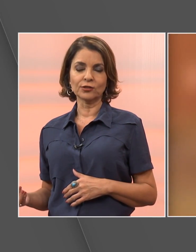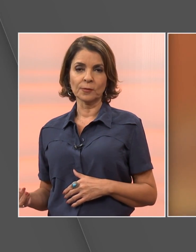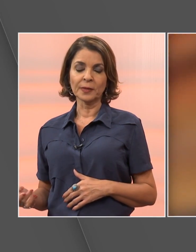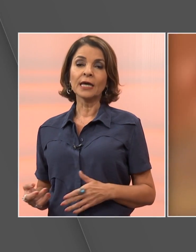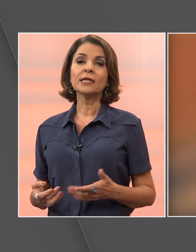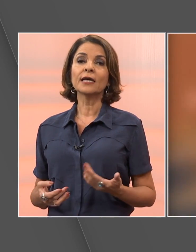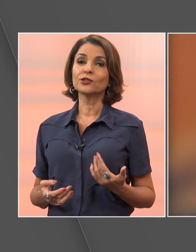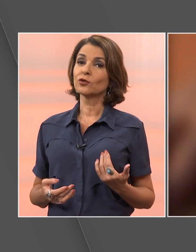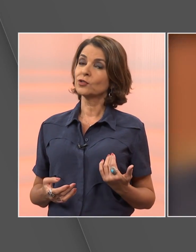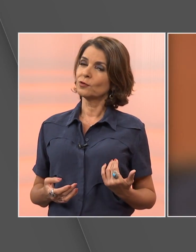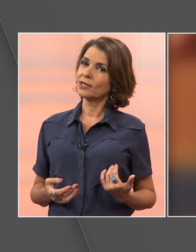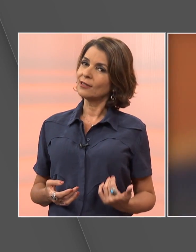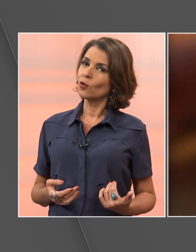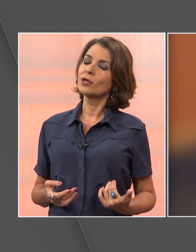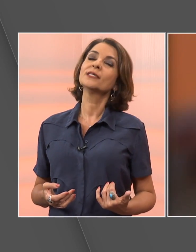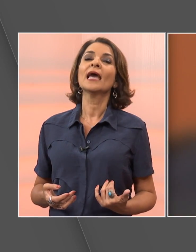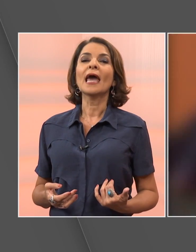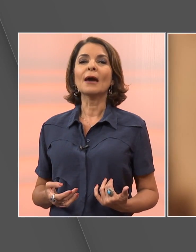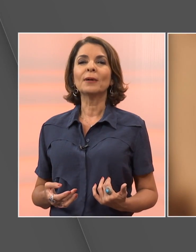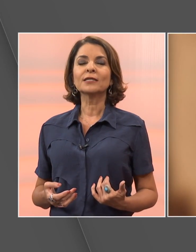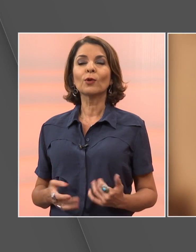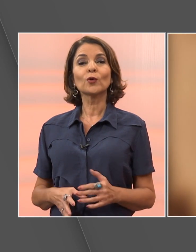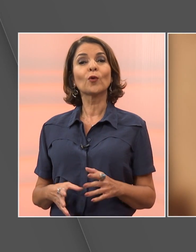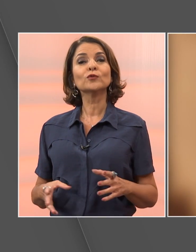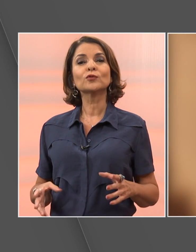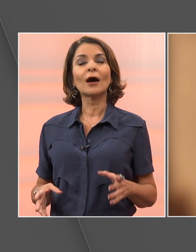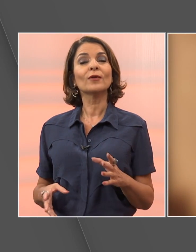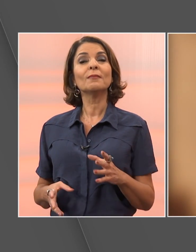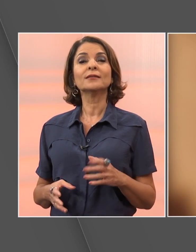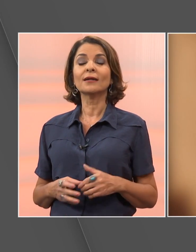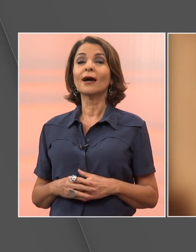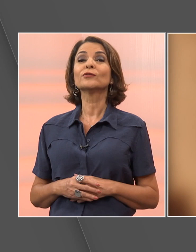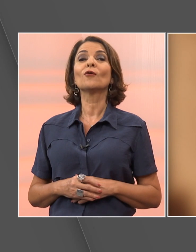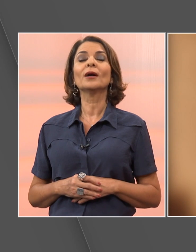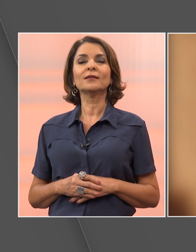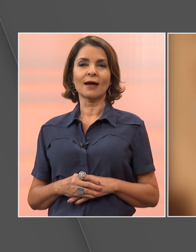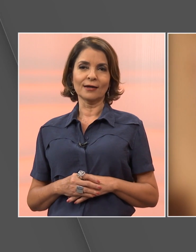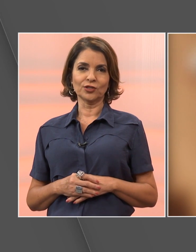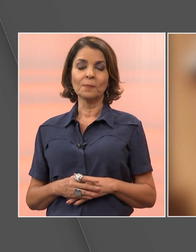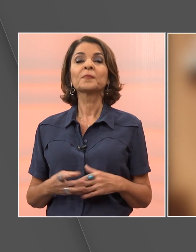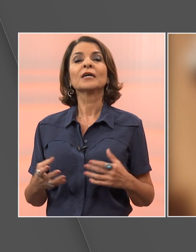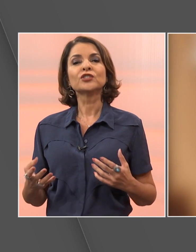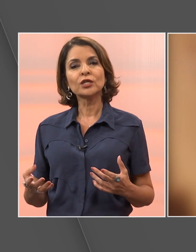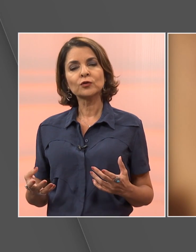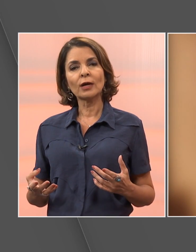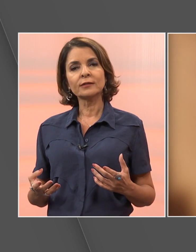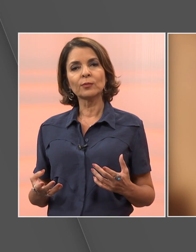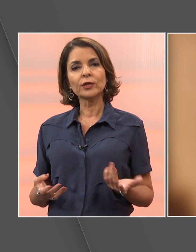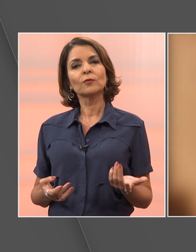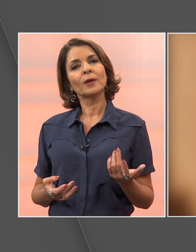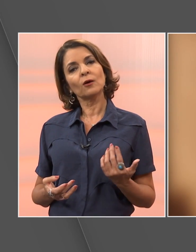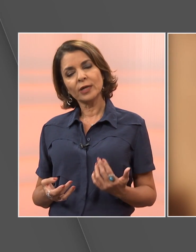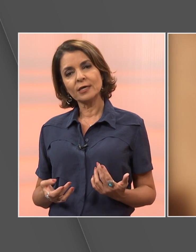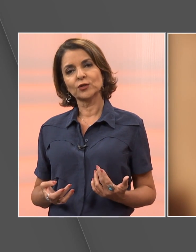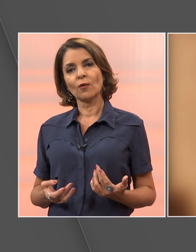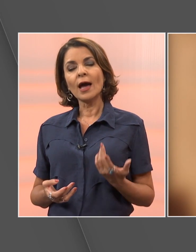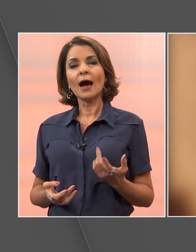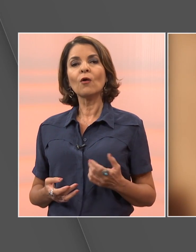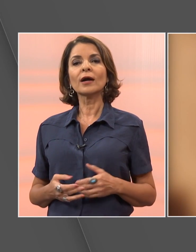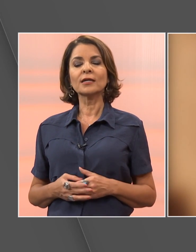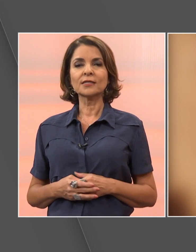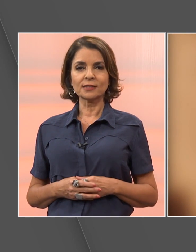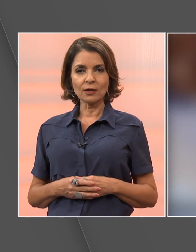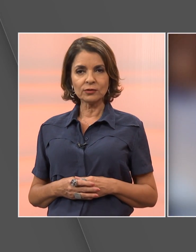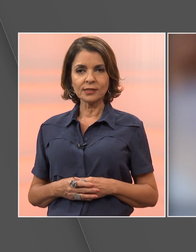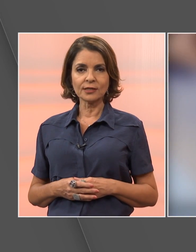ilegalidade. E desde 2014, é Patrimônio Cultural Imaterial da Humanidade. Título atribuído pela Unesco,